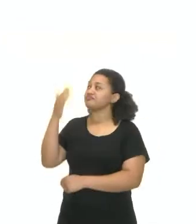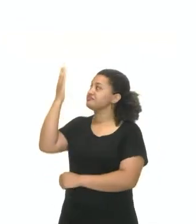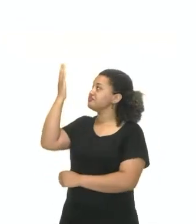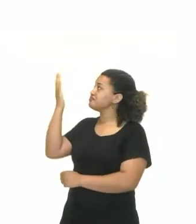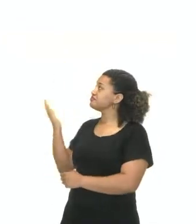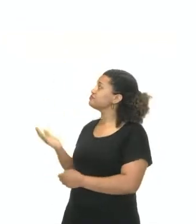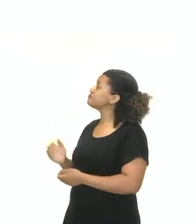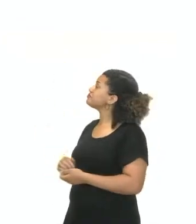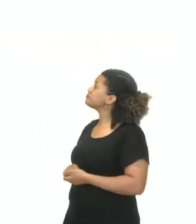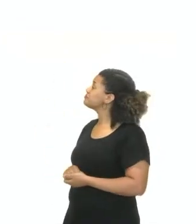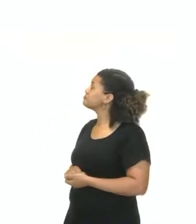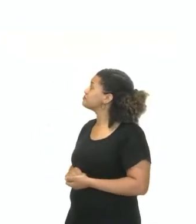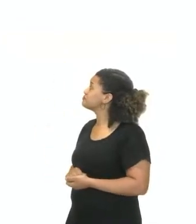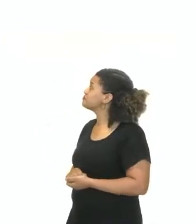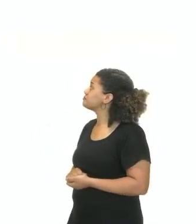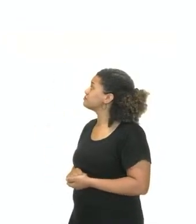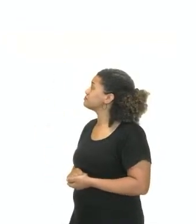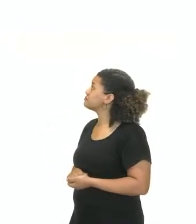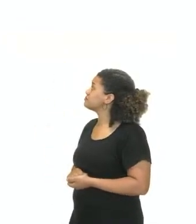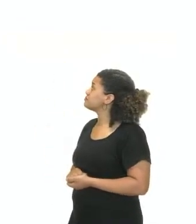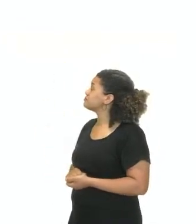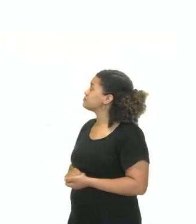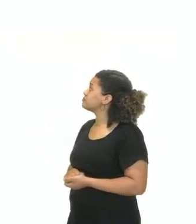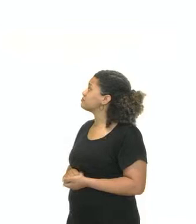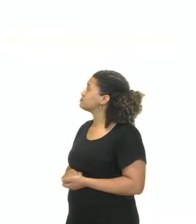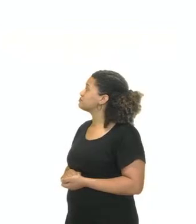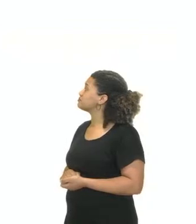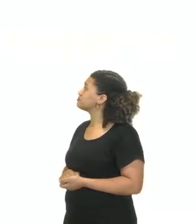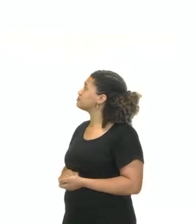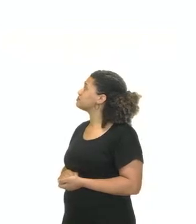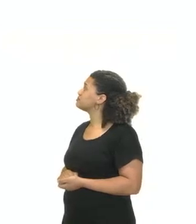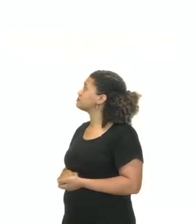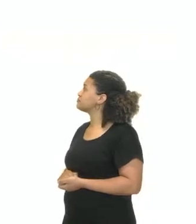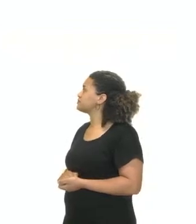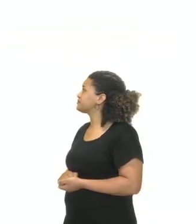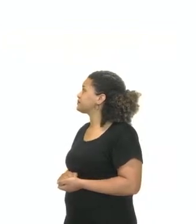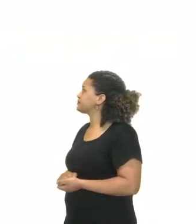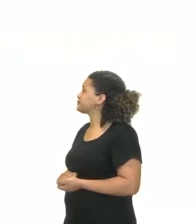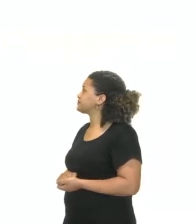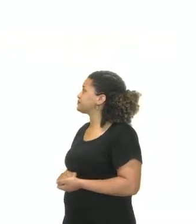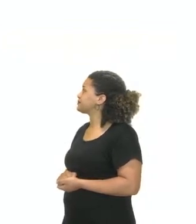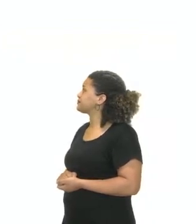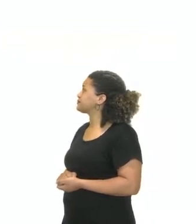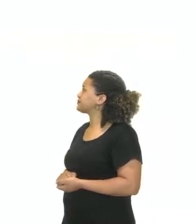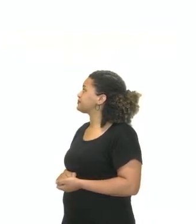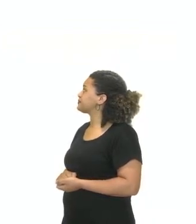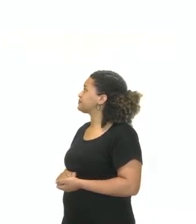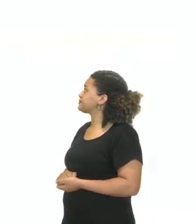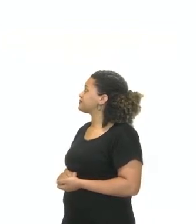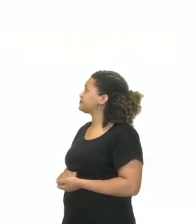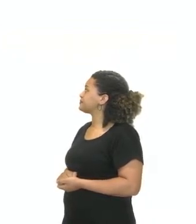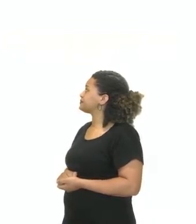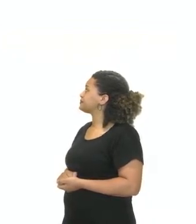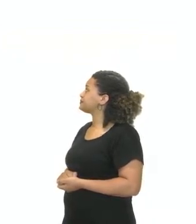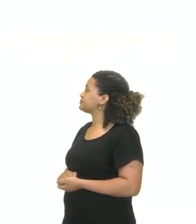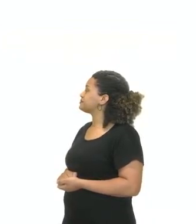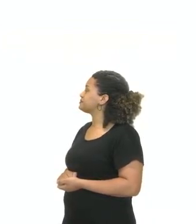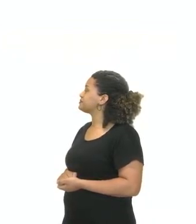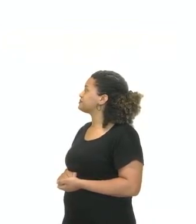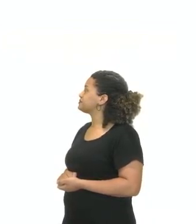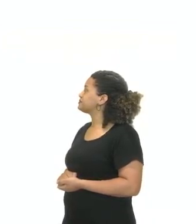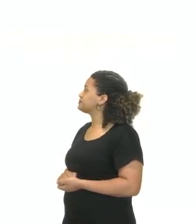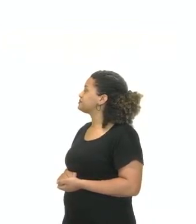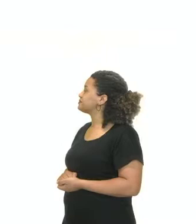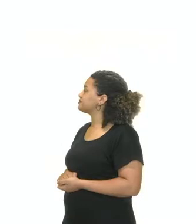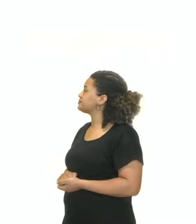os ares, ver minha alma adejar pelo infinito. Qual branca vela na amplidão dos mares, no seio da mulher